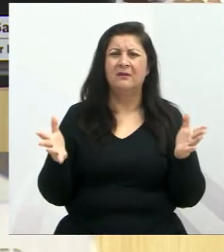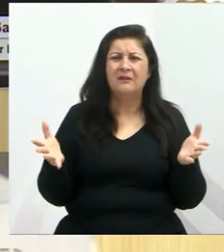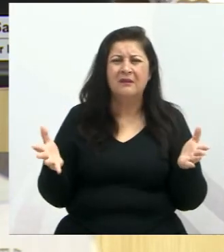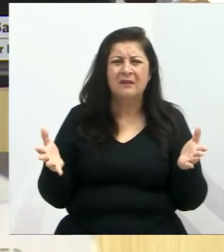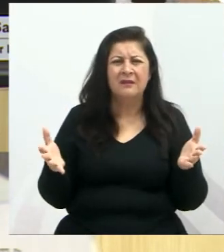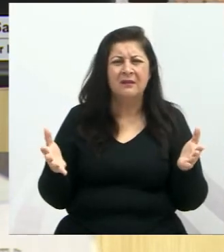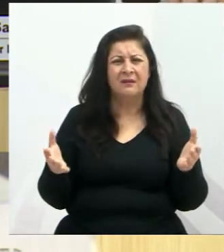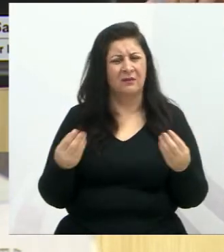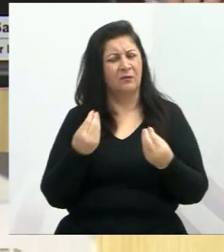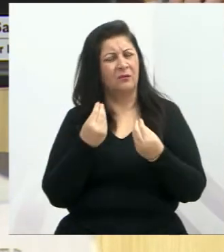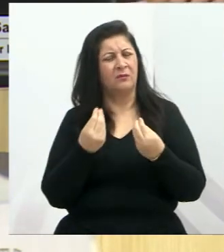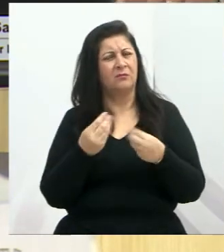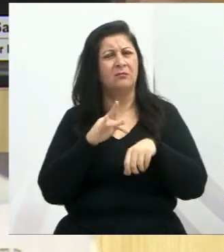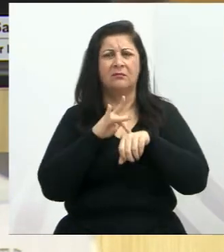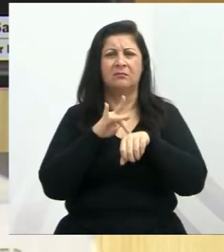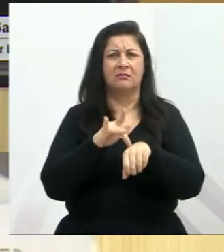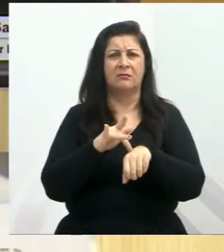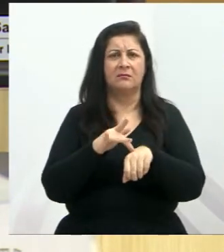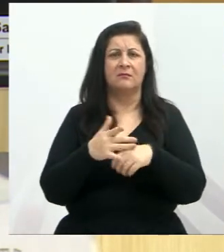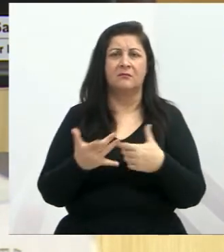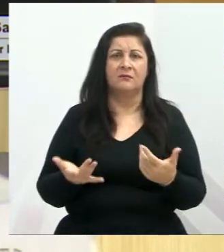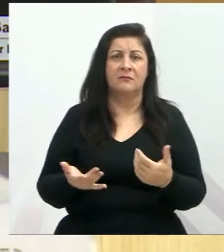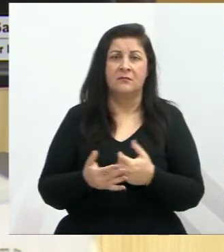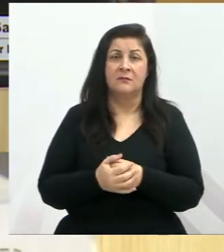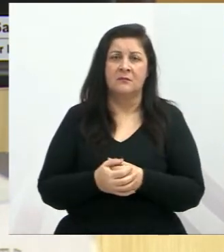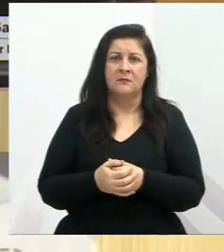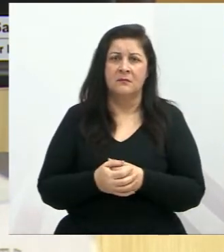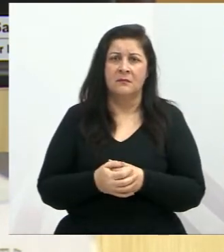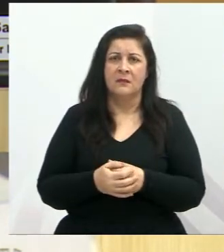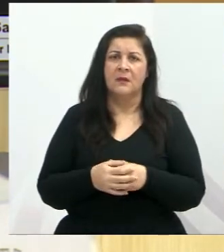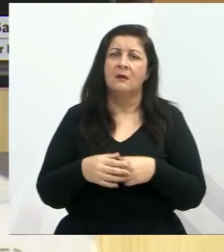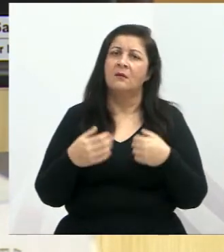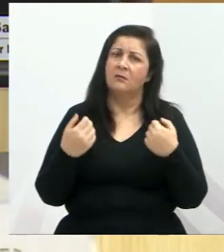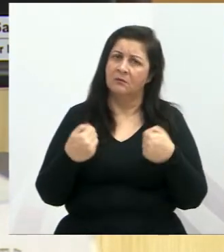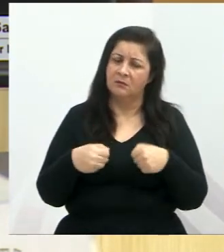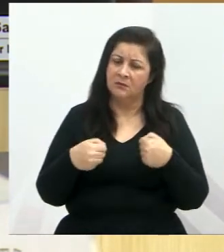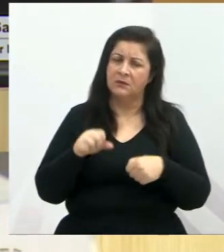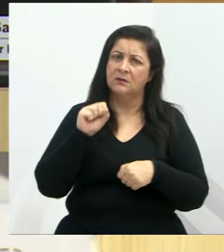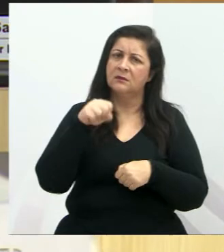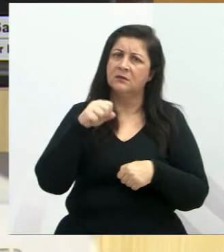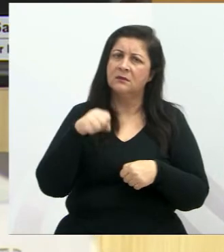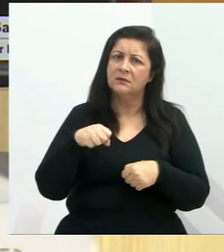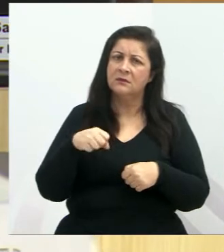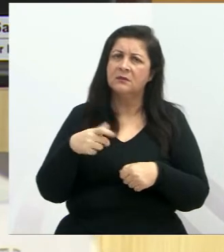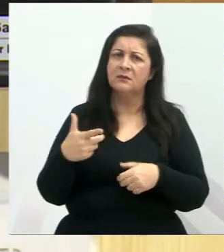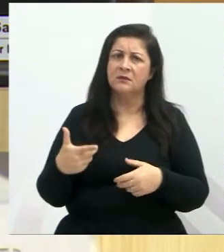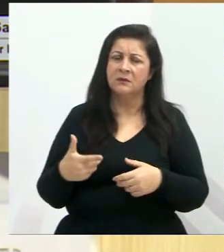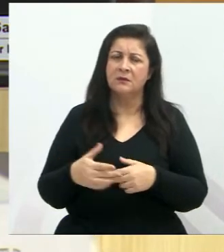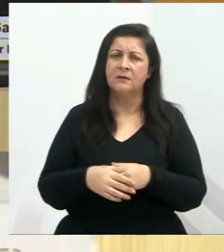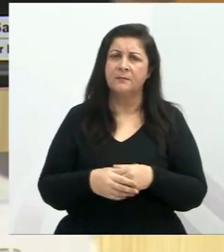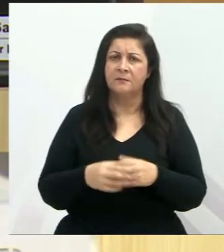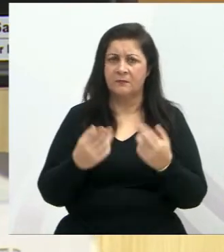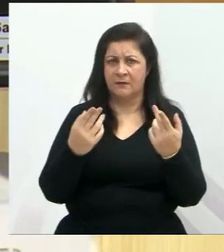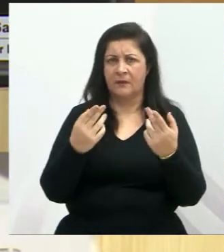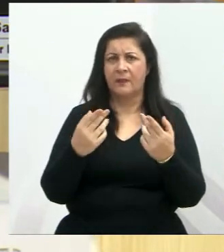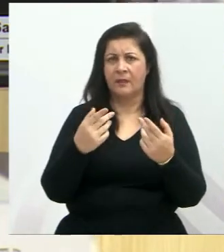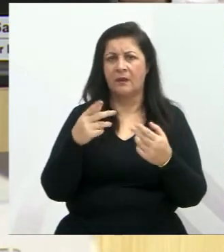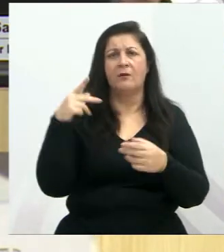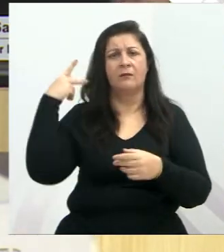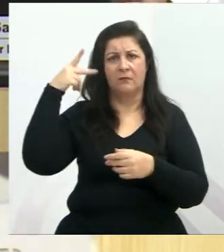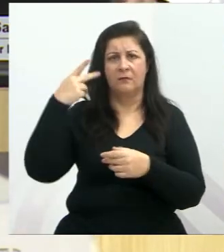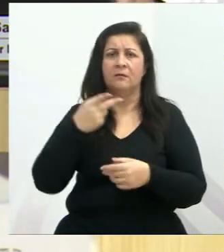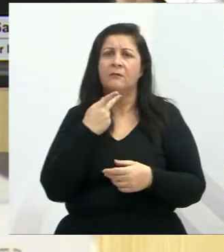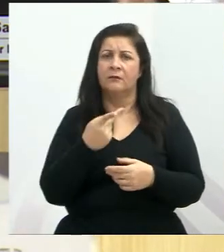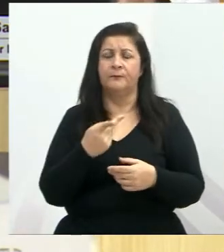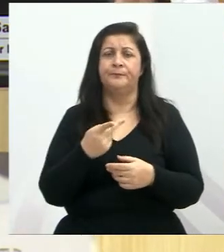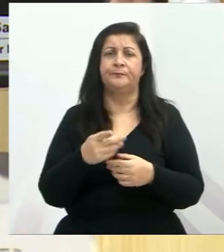tem como não estar lotado. E deveria se imunizar também, como o vereador Rodrigo Salomão falou, né, as